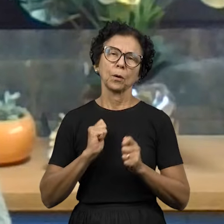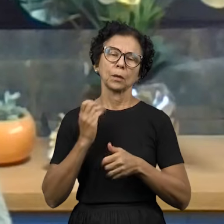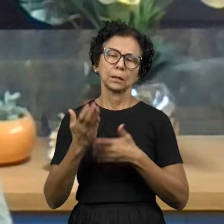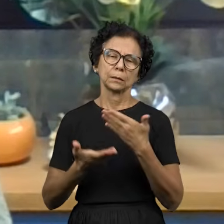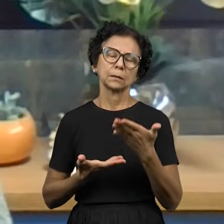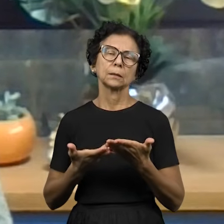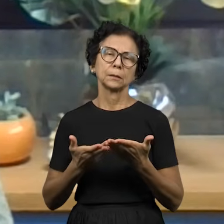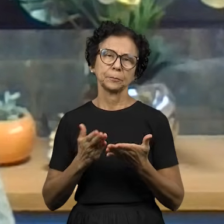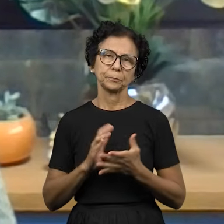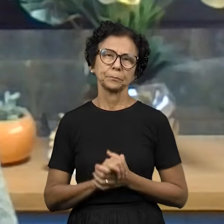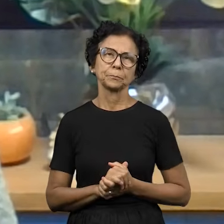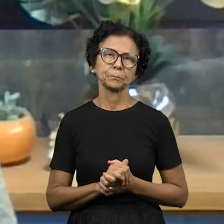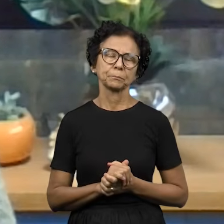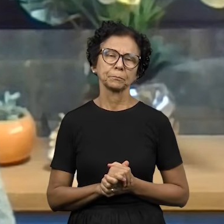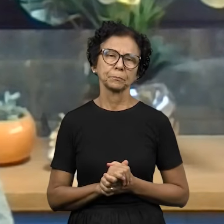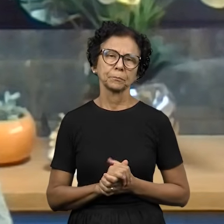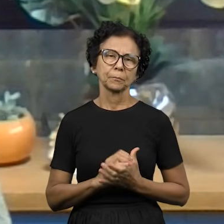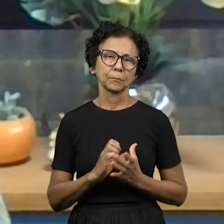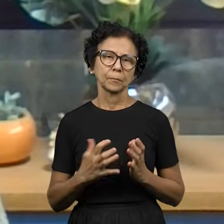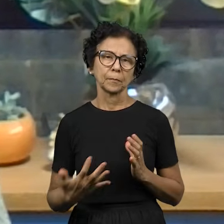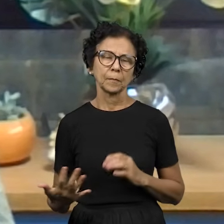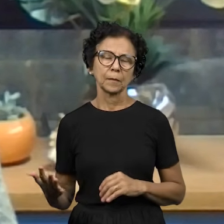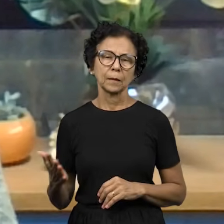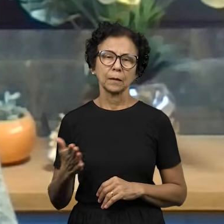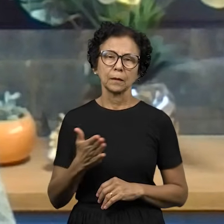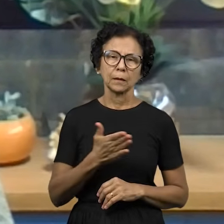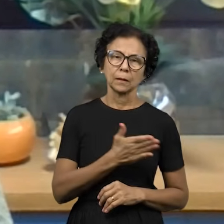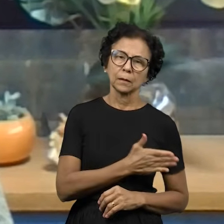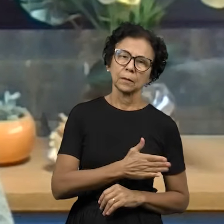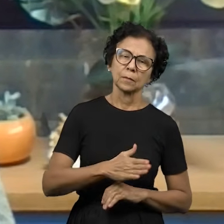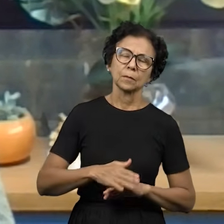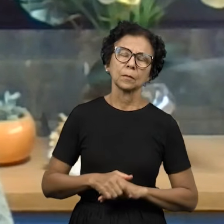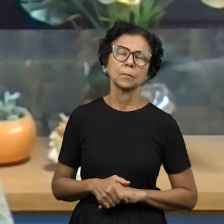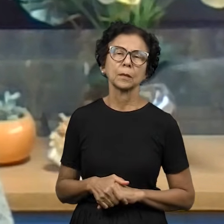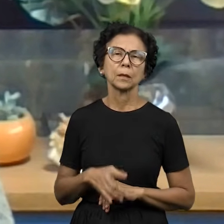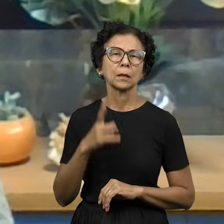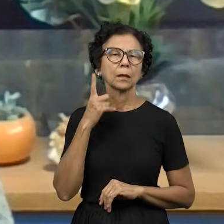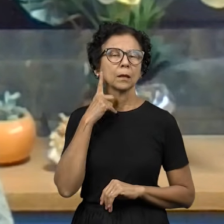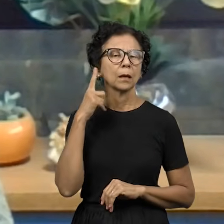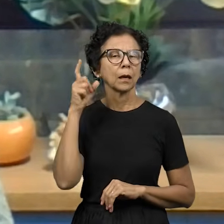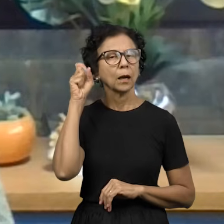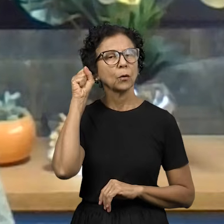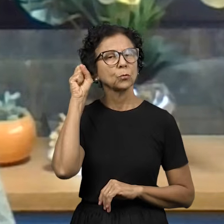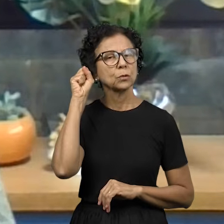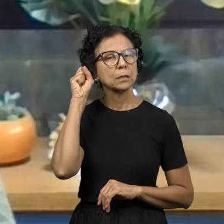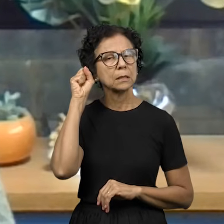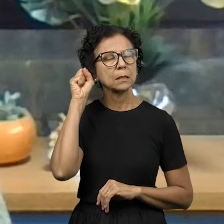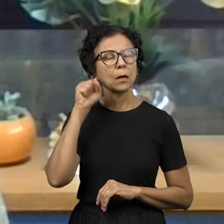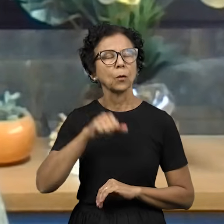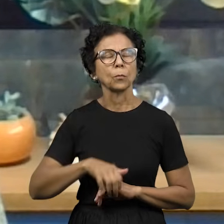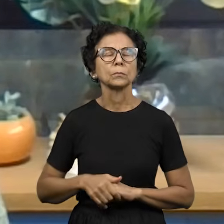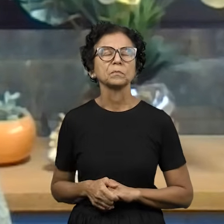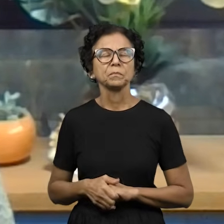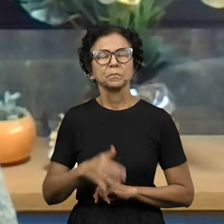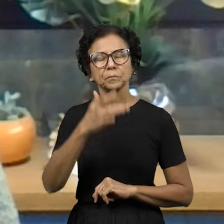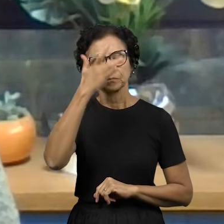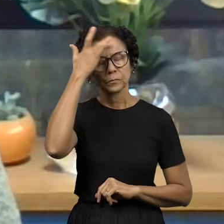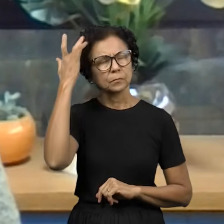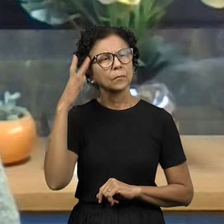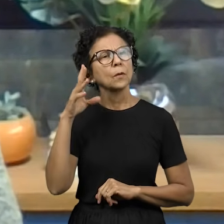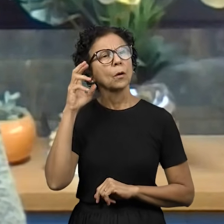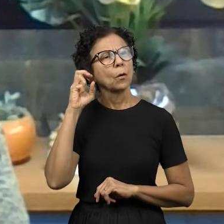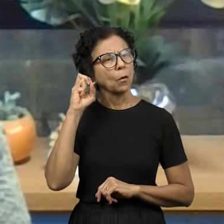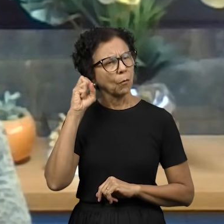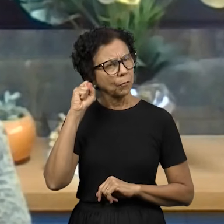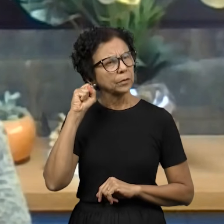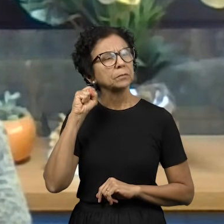perfil também. Alterações do processamento auditivo são aquelas pessoas que ouvem bem,